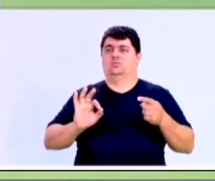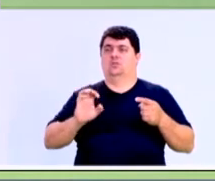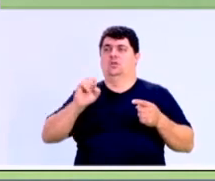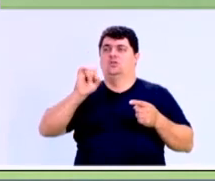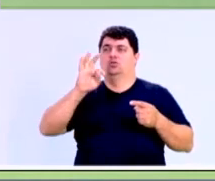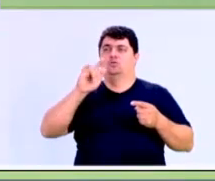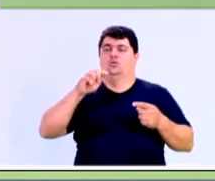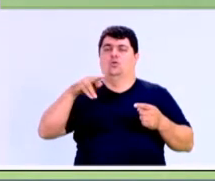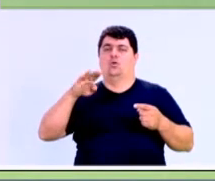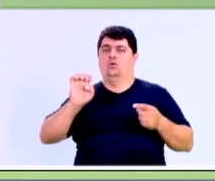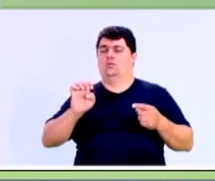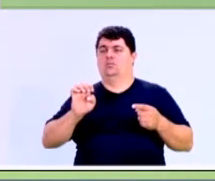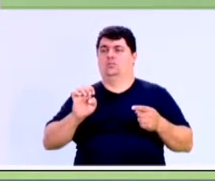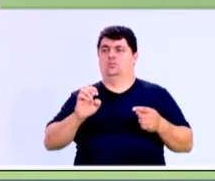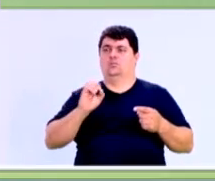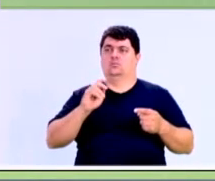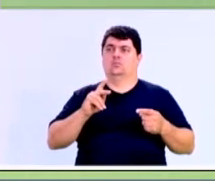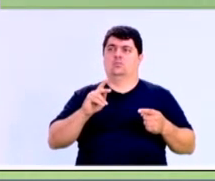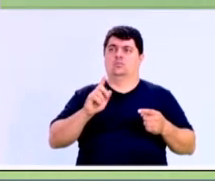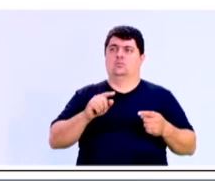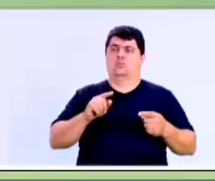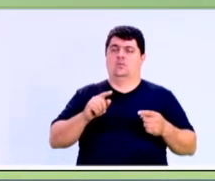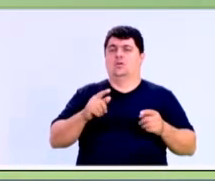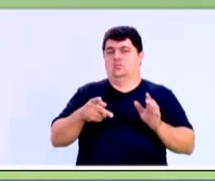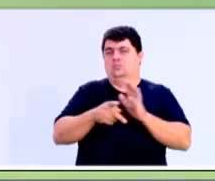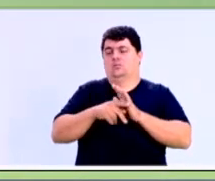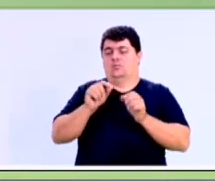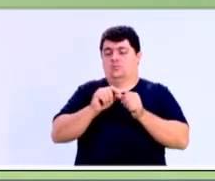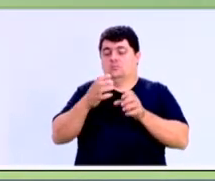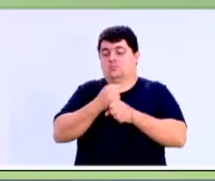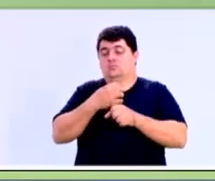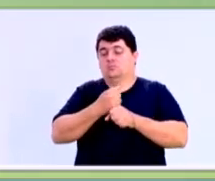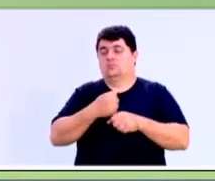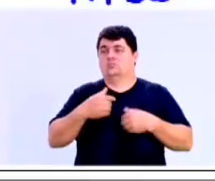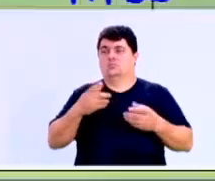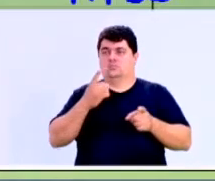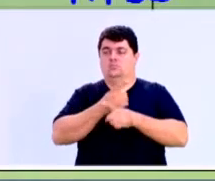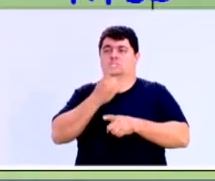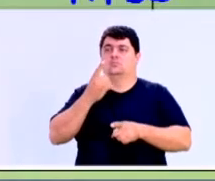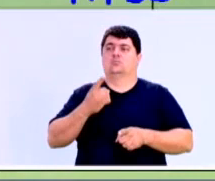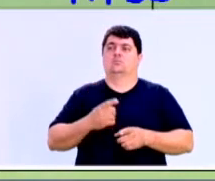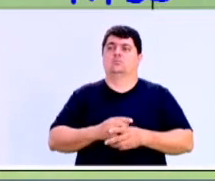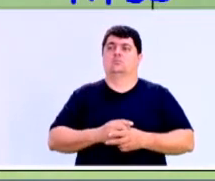estoque. Correto? Que é isso que a gente está tentando captar aqui.